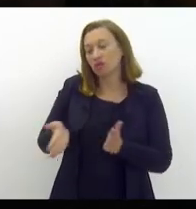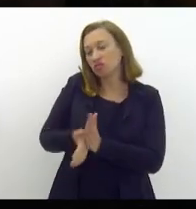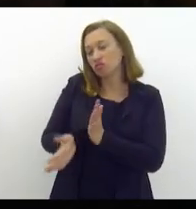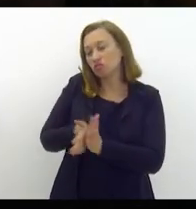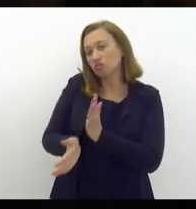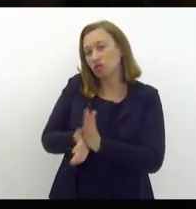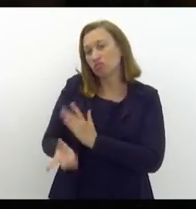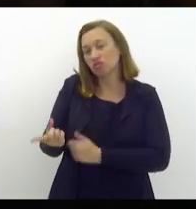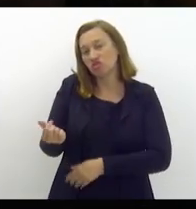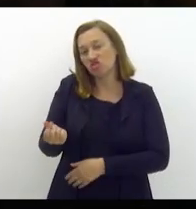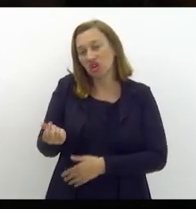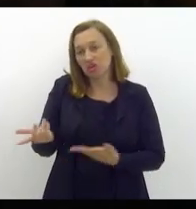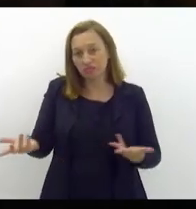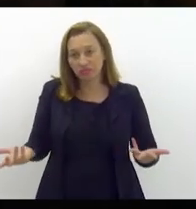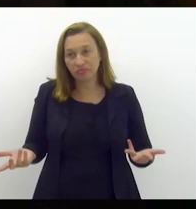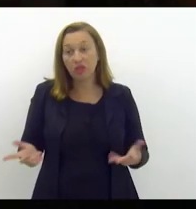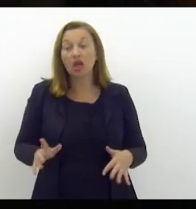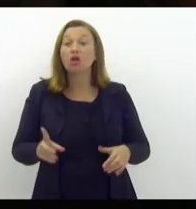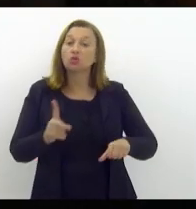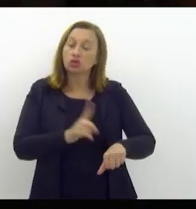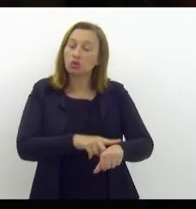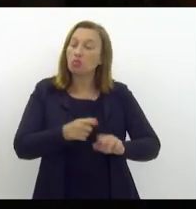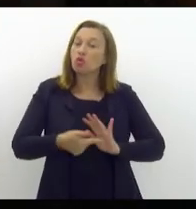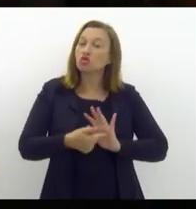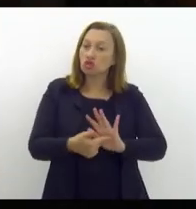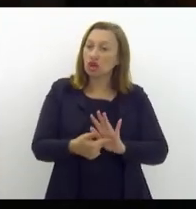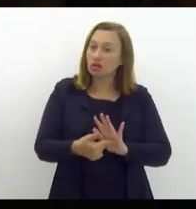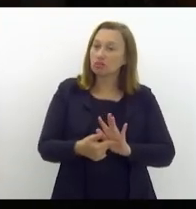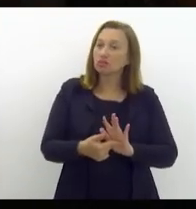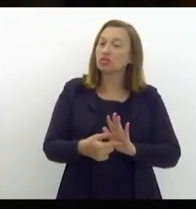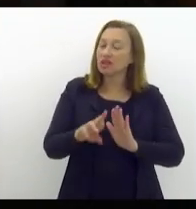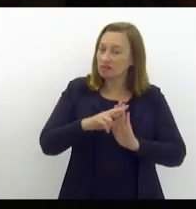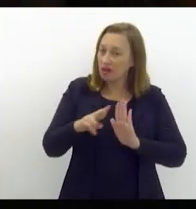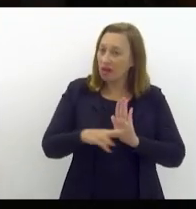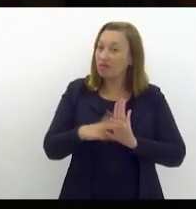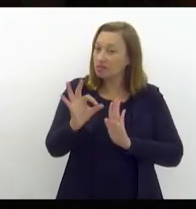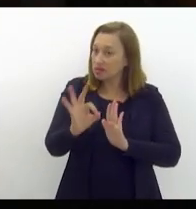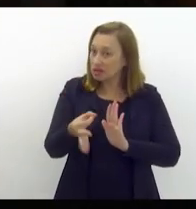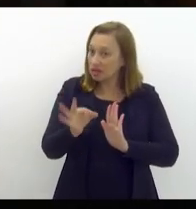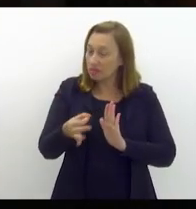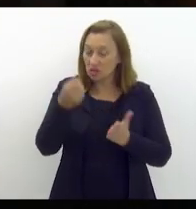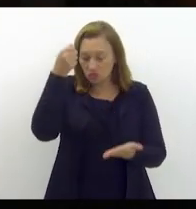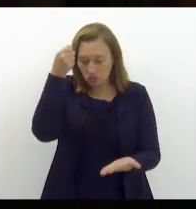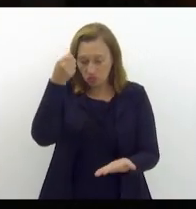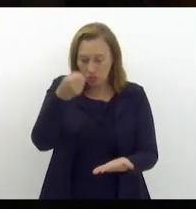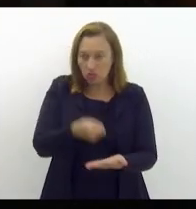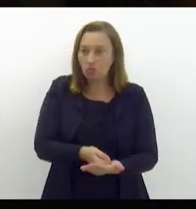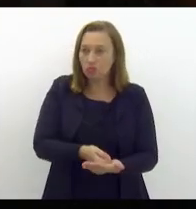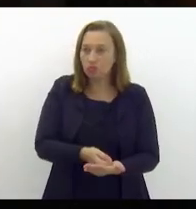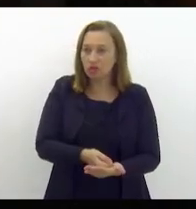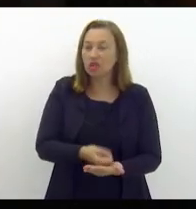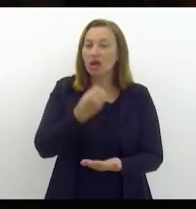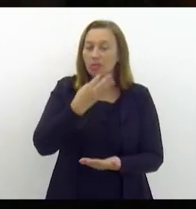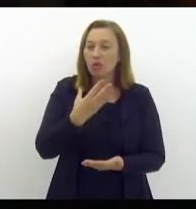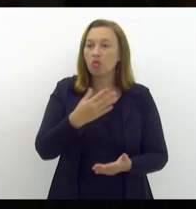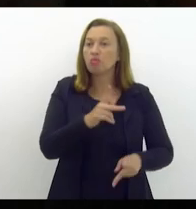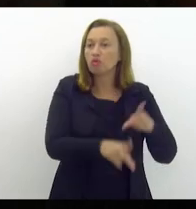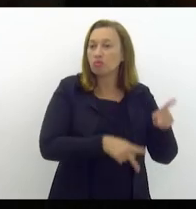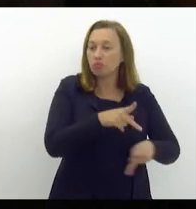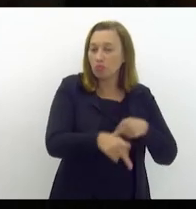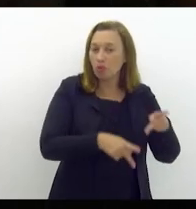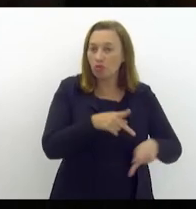E o tempo tem demonstrado que esta medida, efetivamente cumprida, é boa para a população